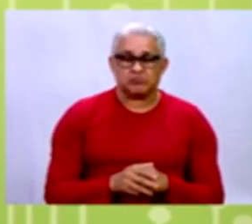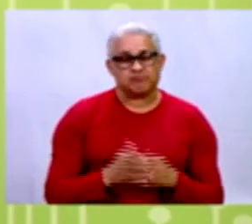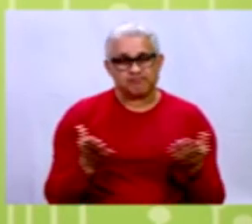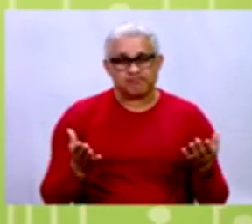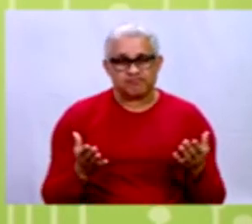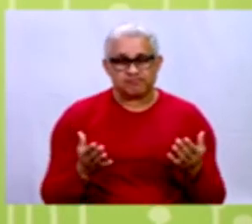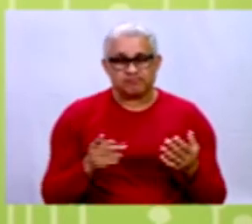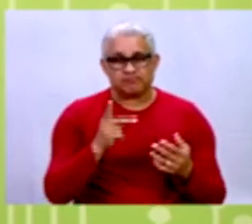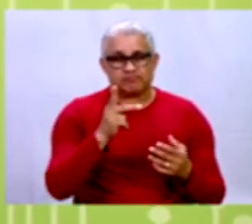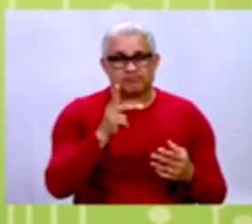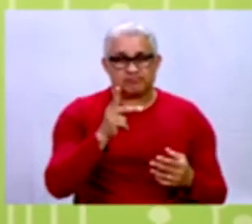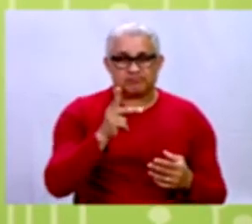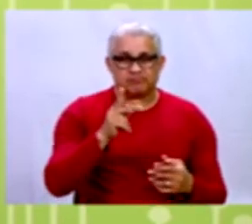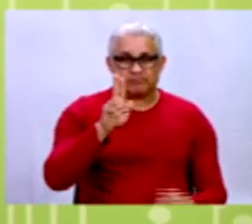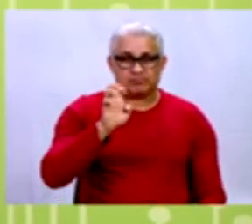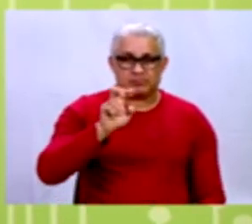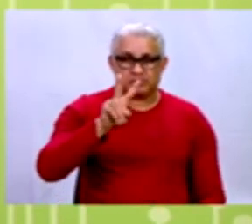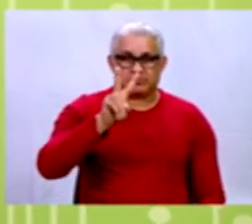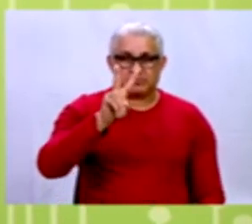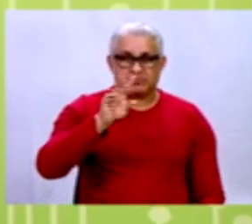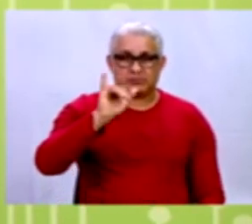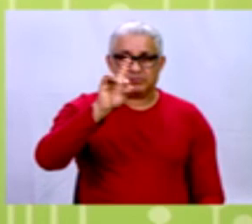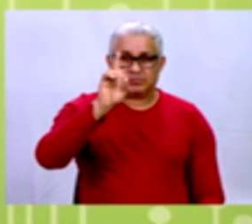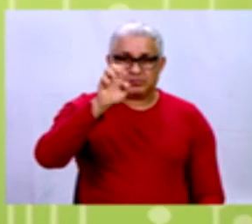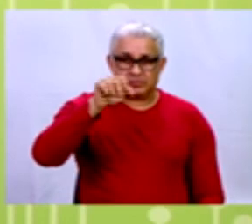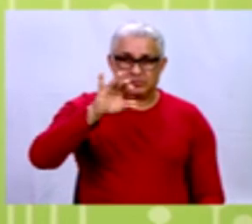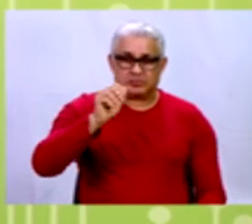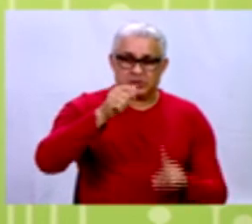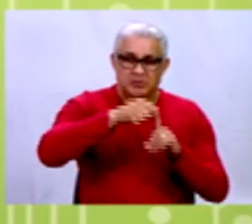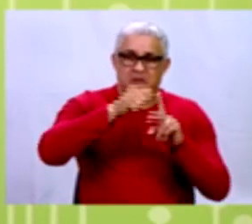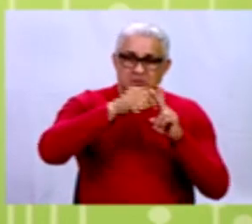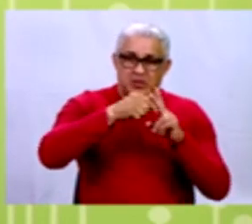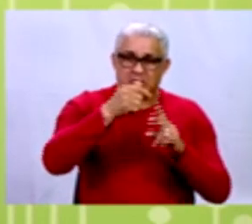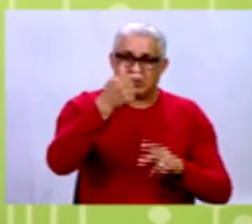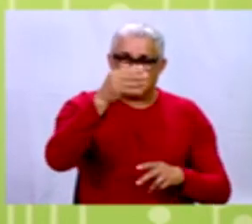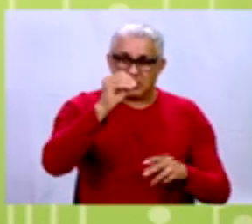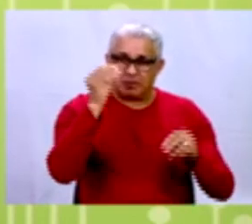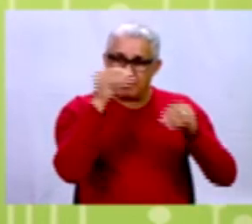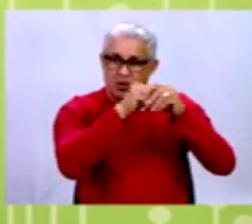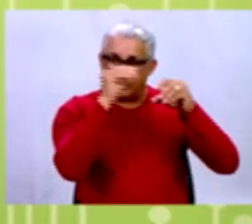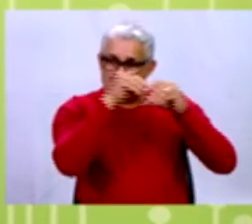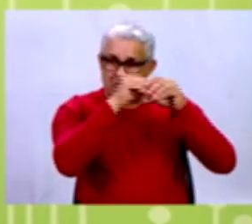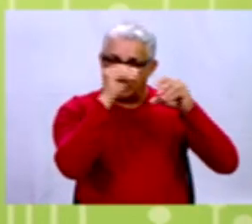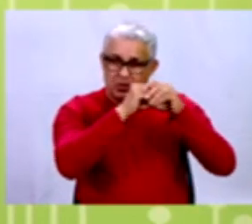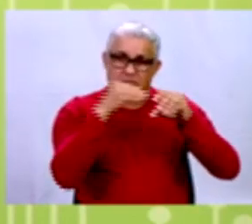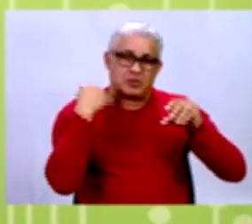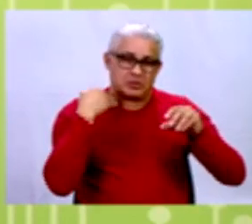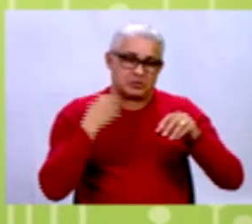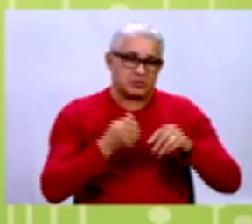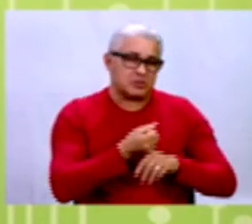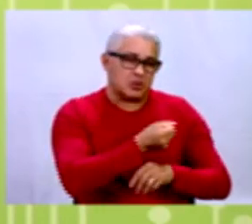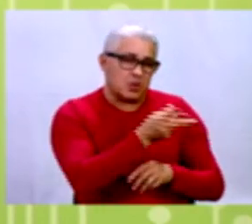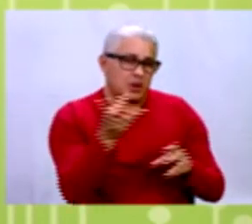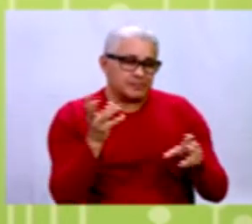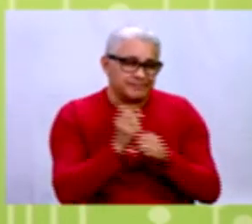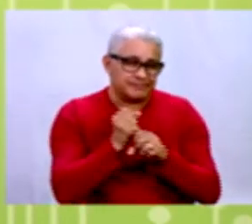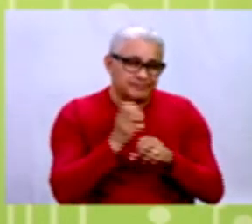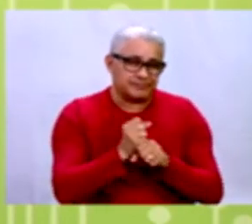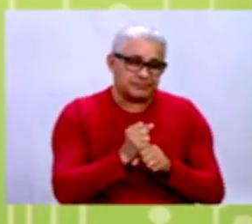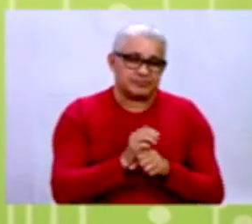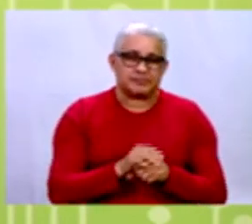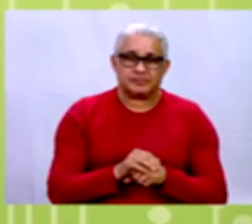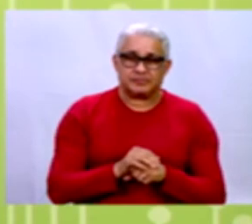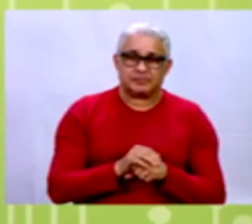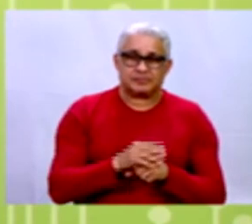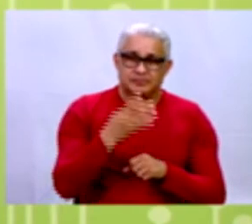essa previdência, né? E vou depositar lá todo mês R$ 70, né? Quanto que a gente vai ter no final